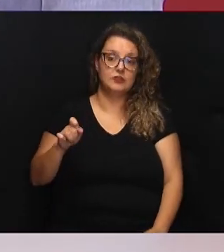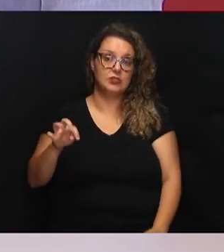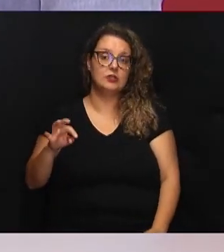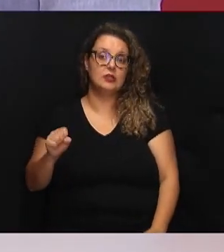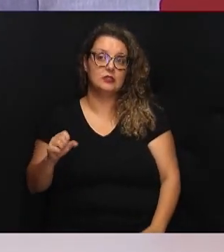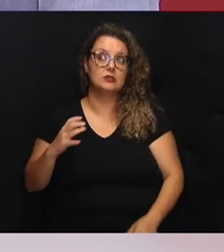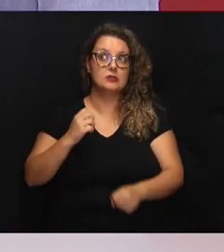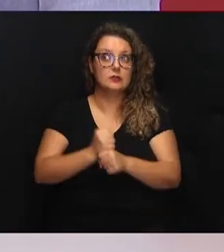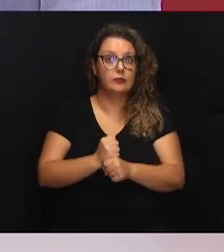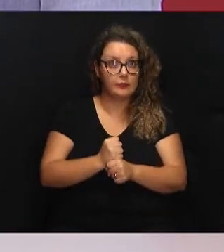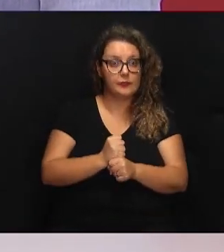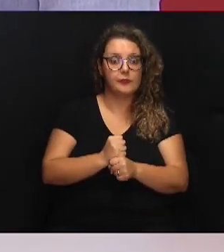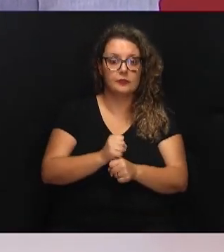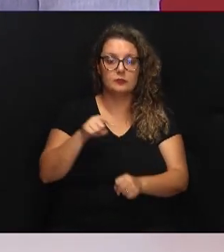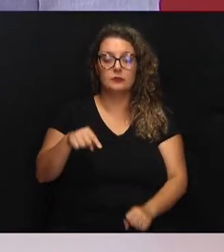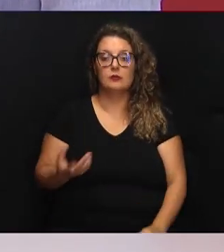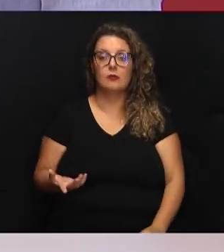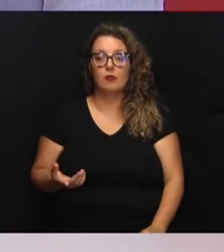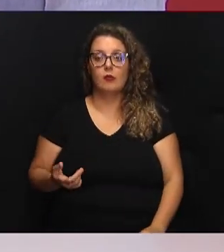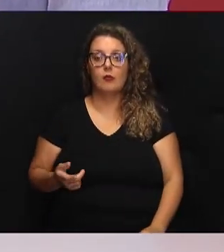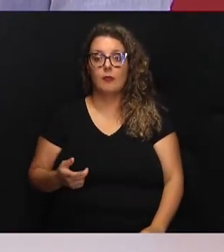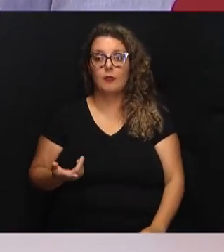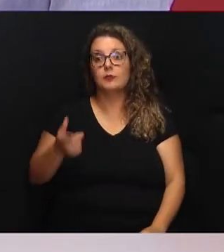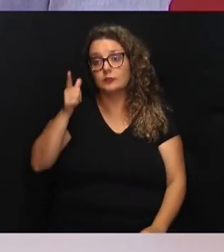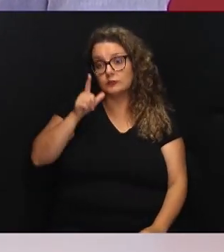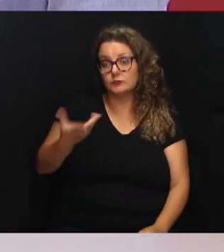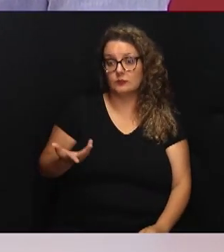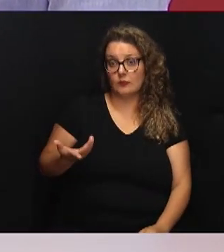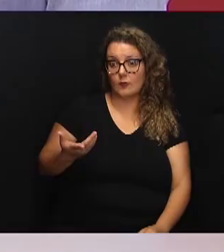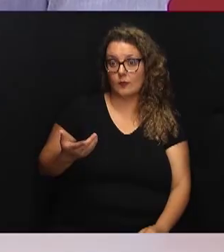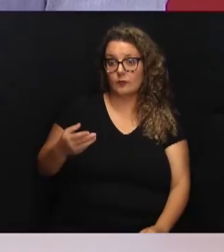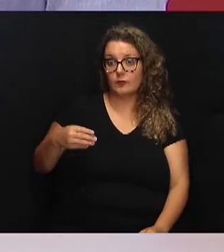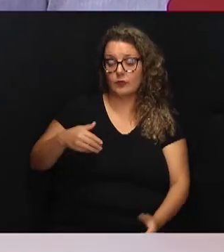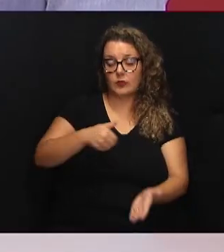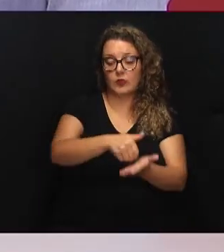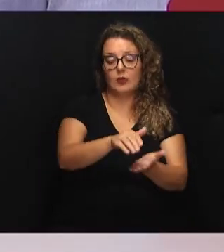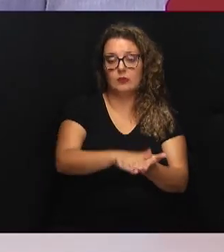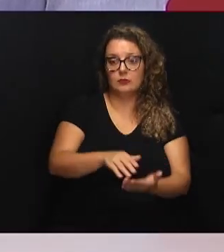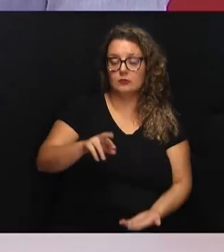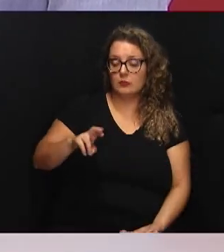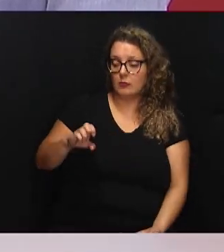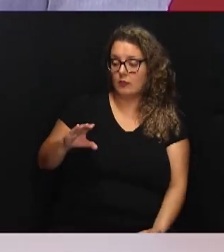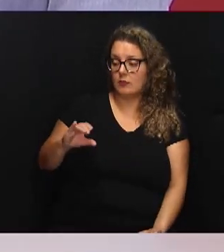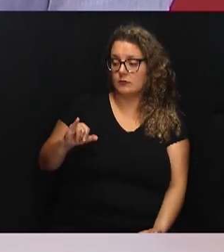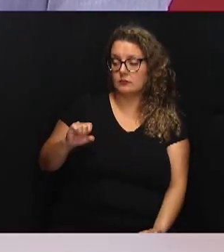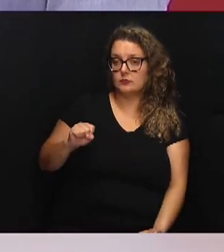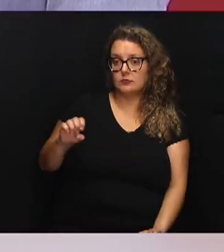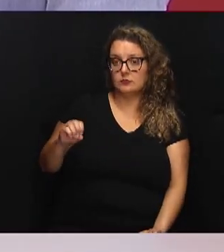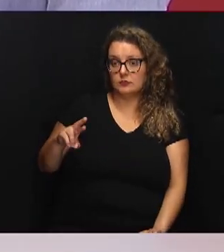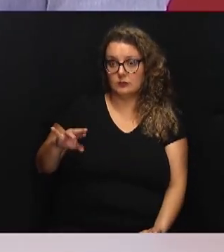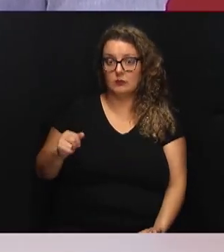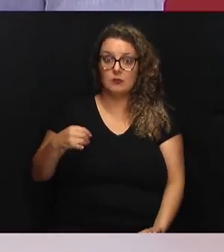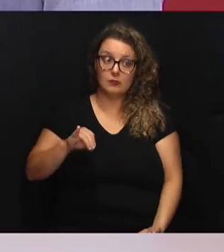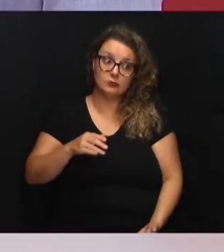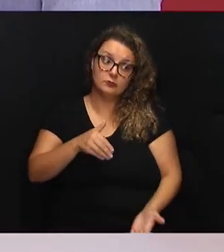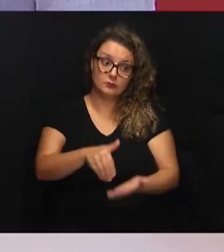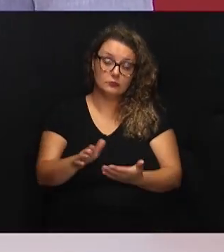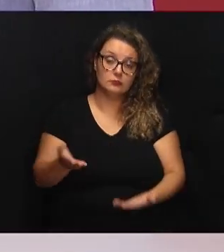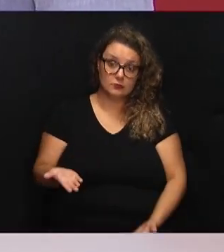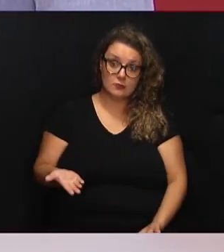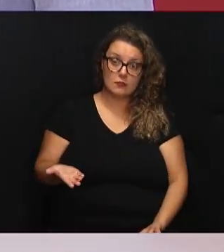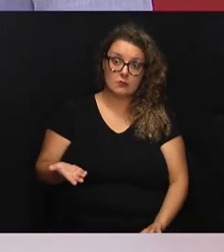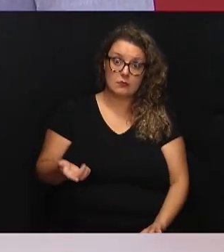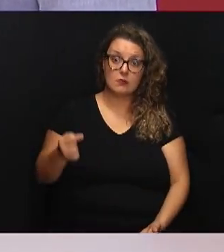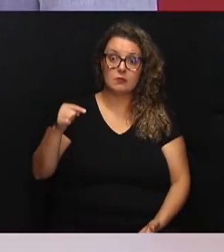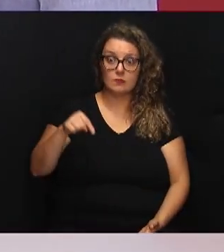somaria a esses 10% também a possibilidade de usar a multa rescisória, até 100% da multa rescisória se você for demitido, né? Então